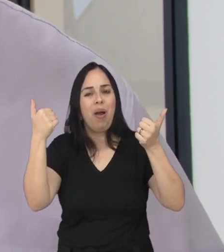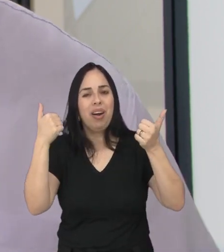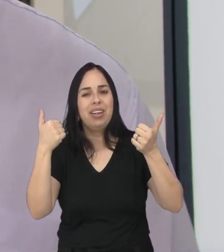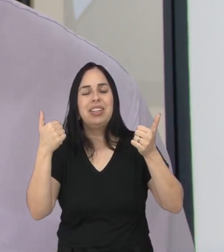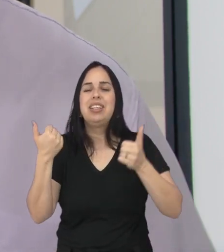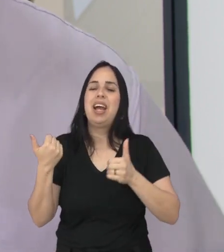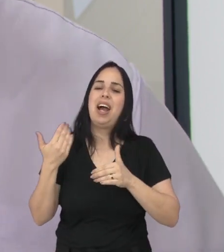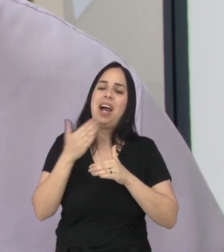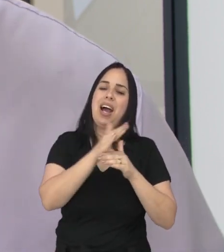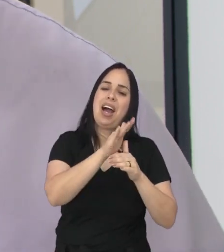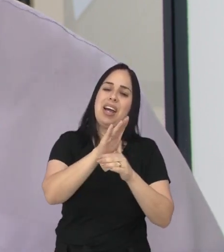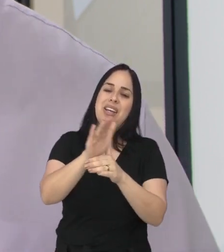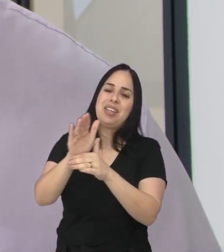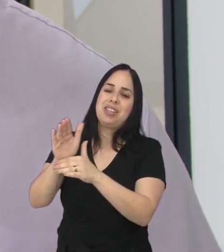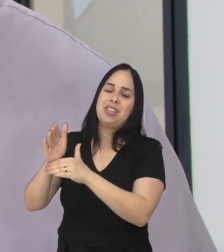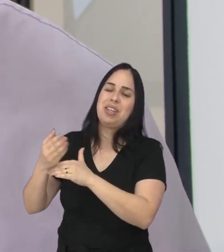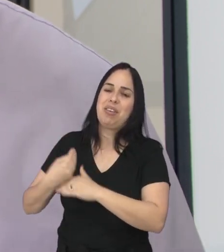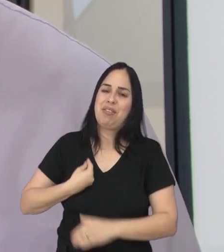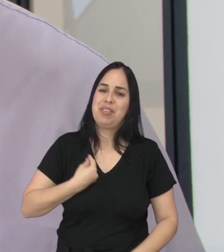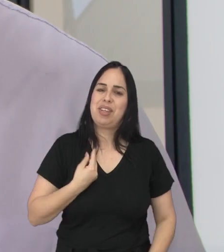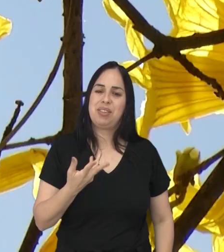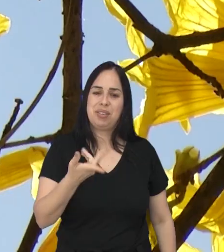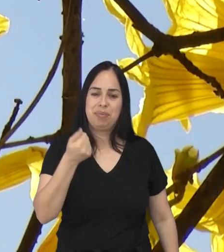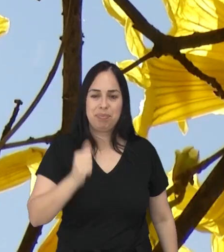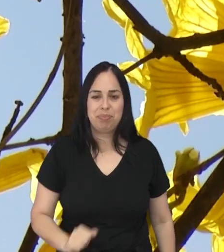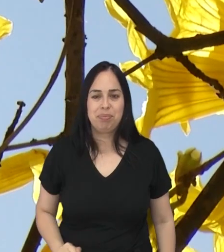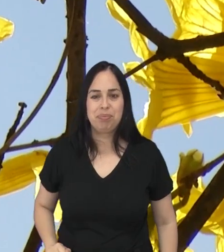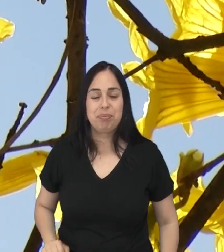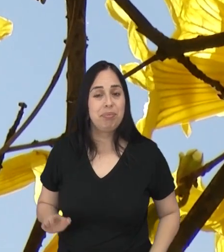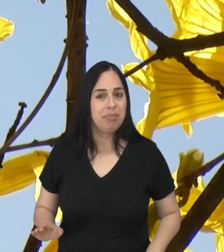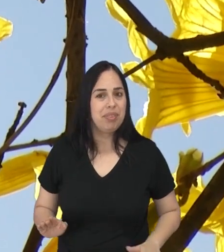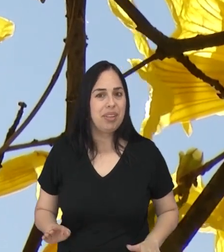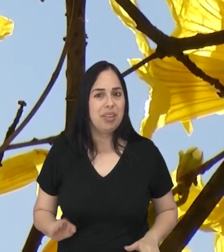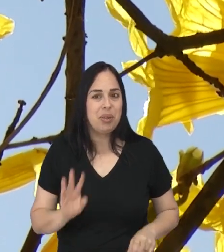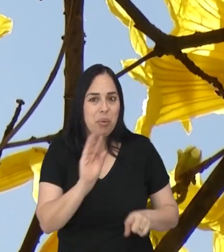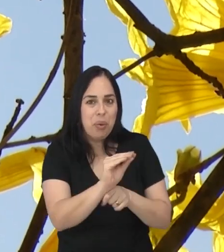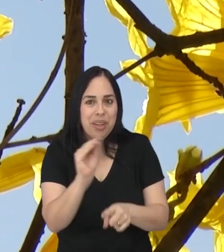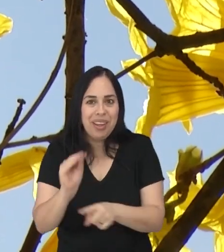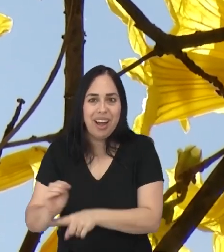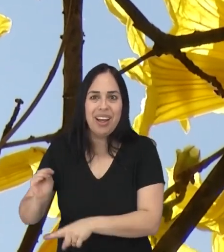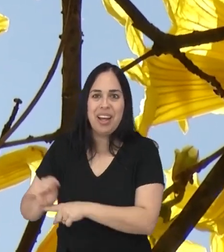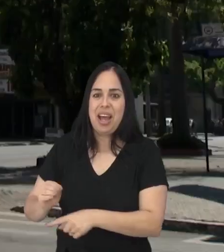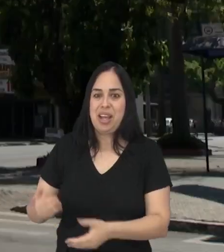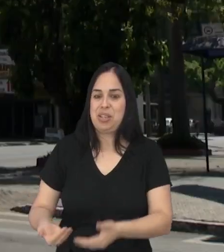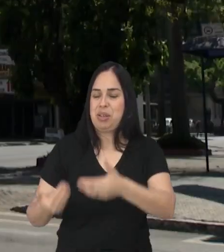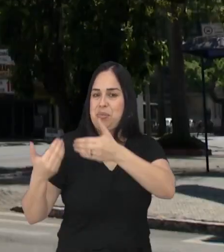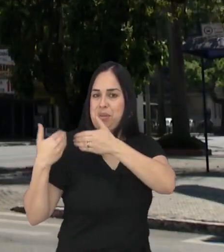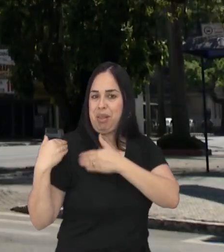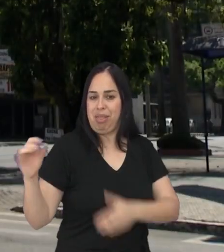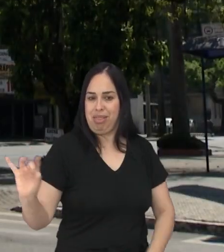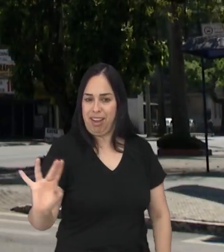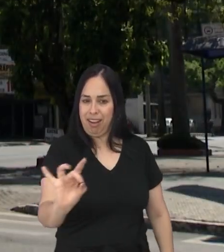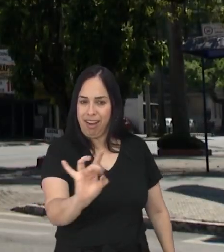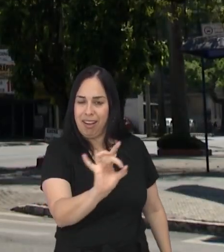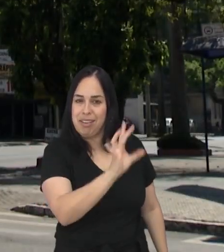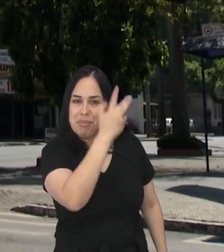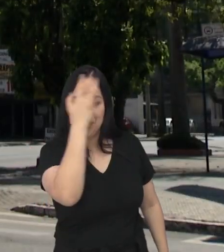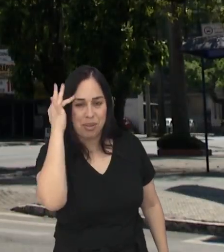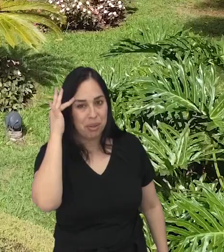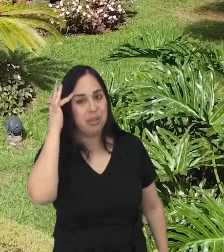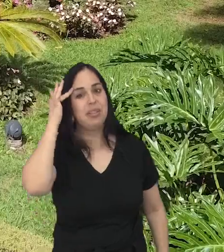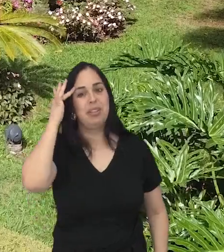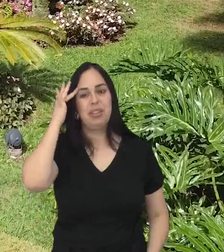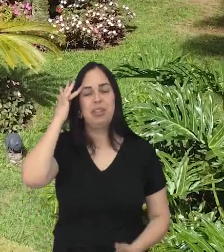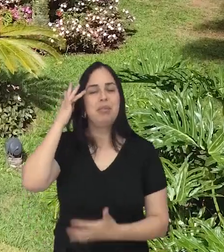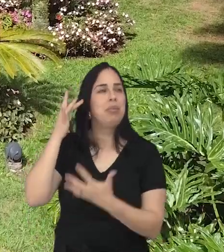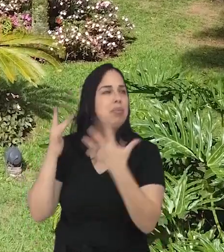isso contribui para o bem-estar e a saúde das pessoas. E manter o cuidado das árvores também é de responsabilidade dos moradores. Para